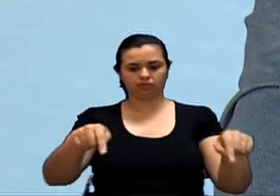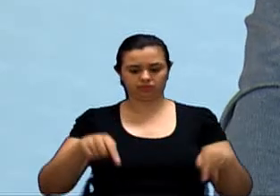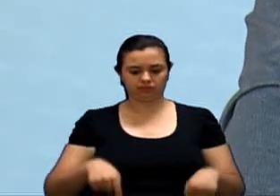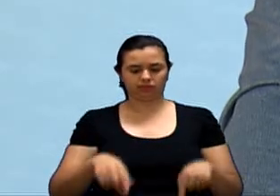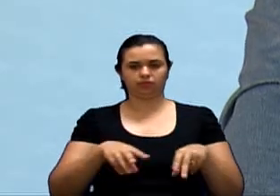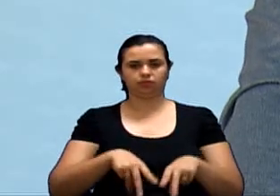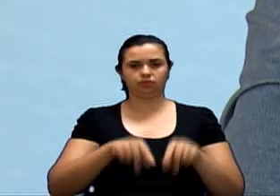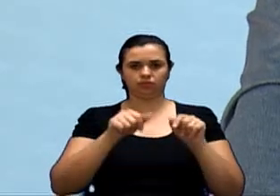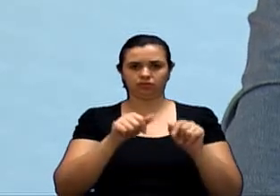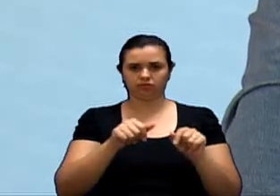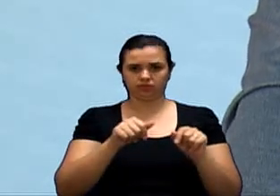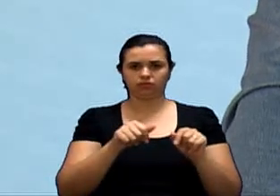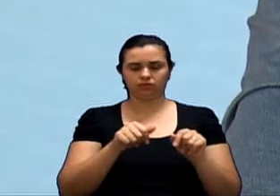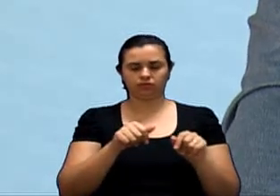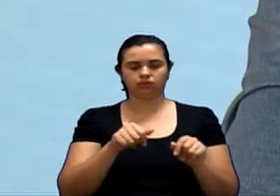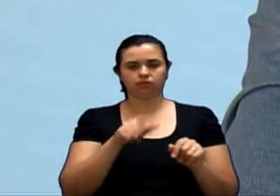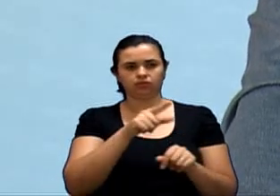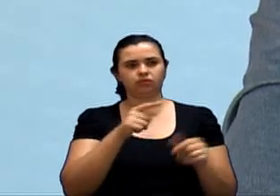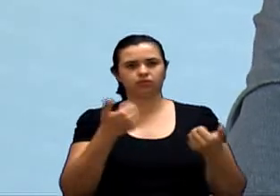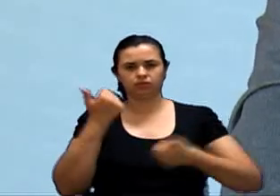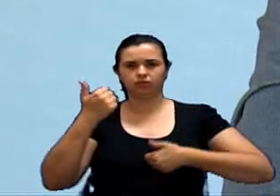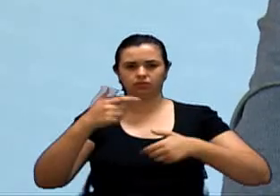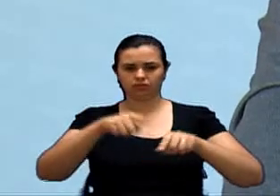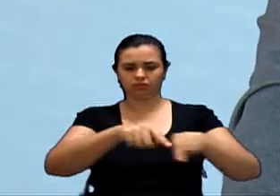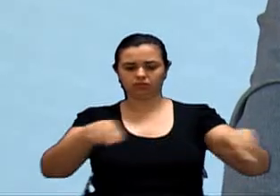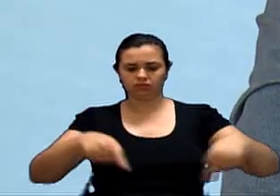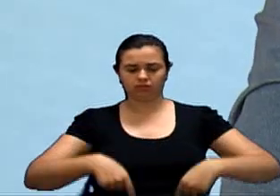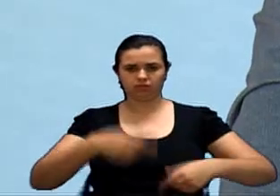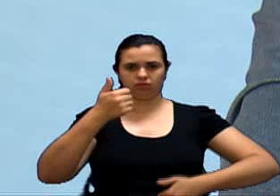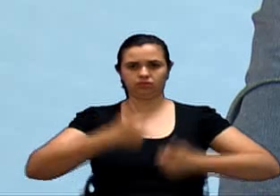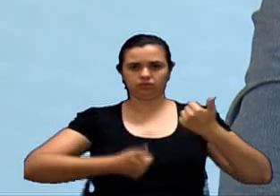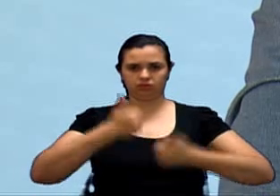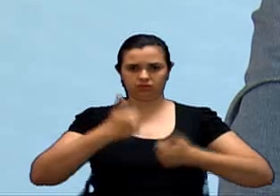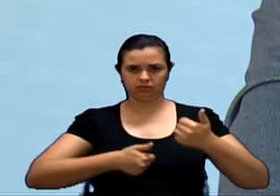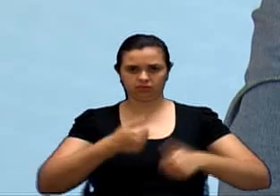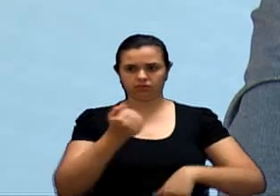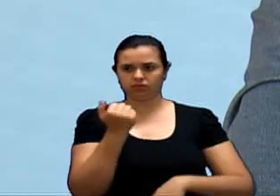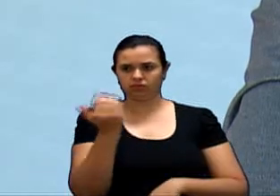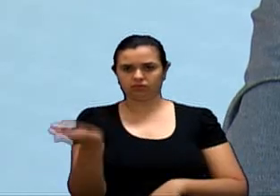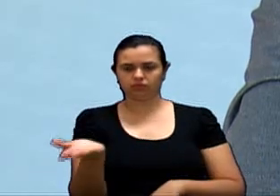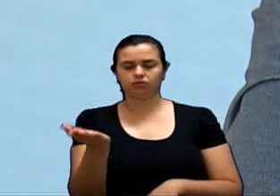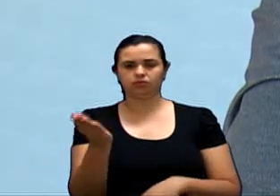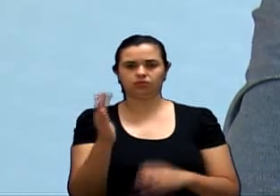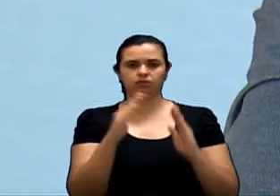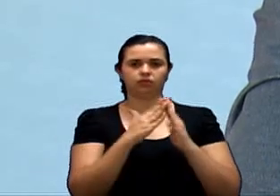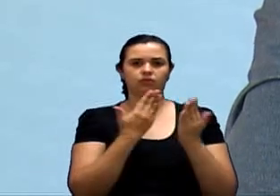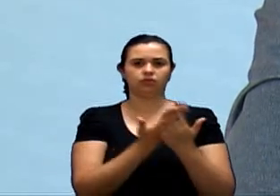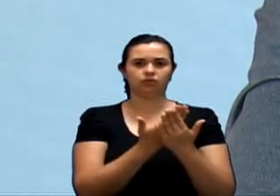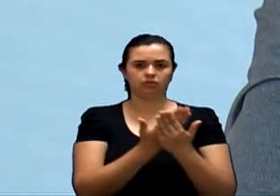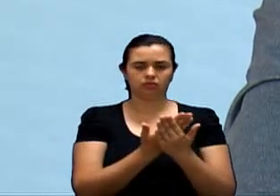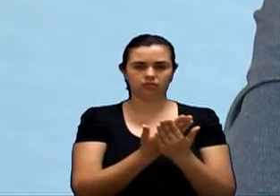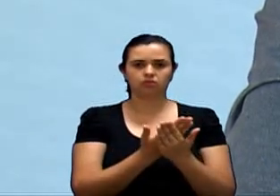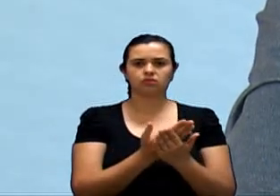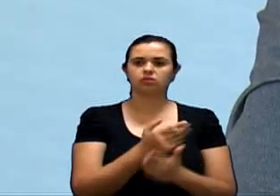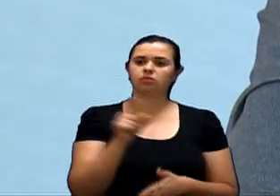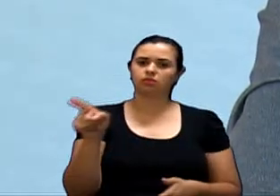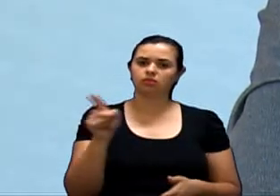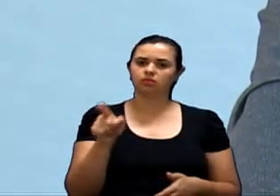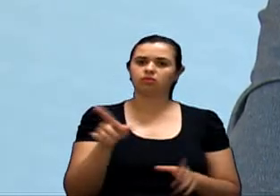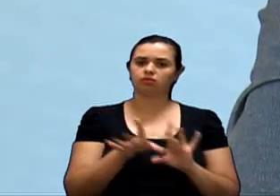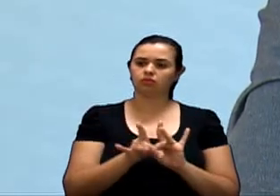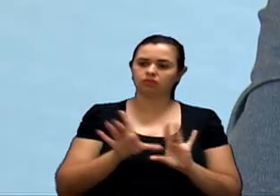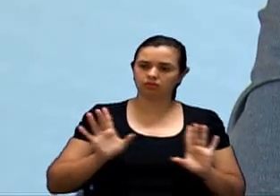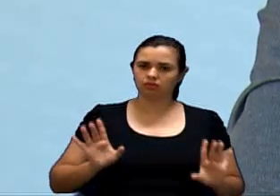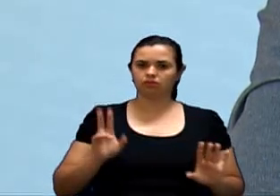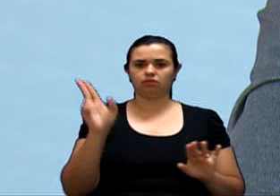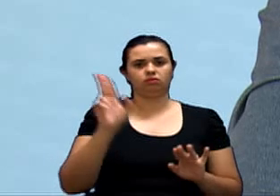de futebol, que fica do lado da escola Hélio Rosa Baldi, do Herbert de Souza. E o que houve? Eu vou falar para os